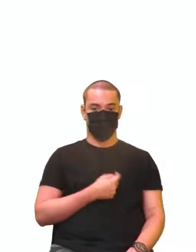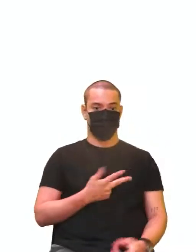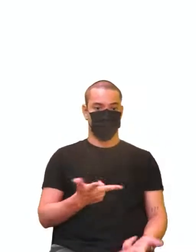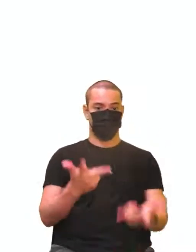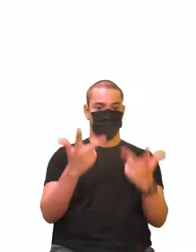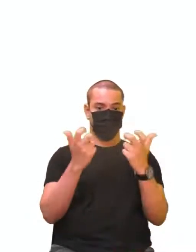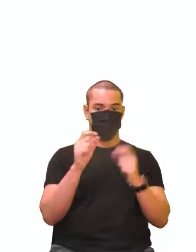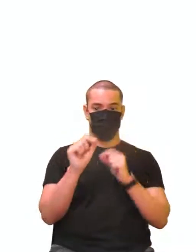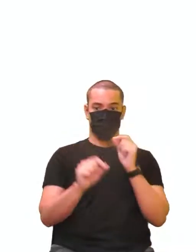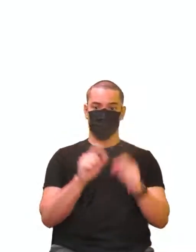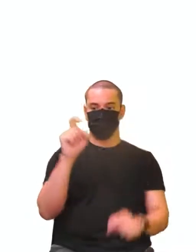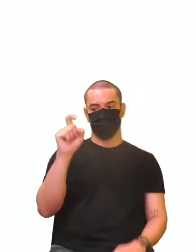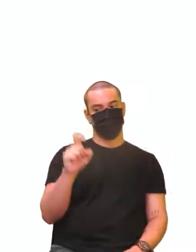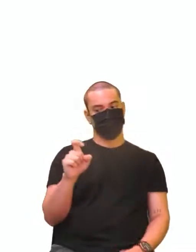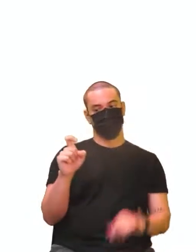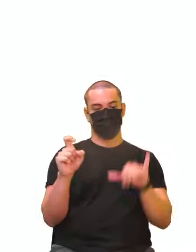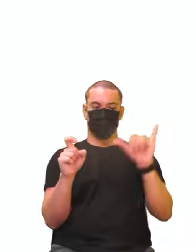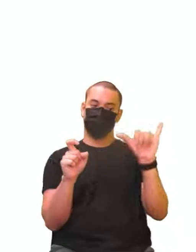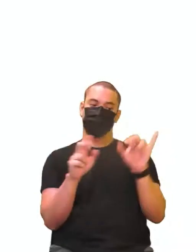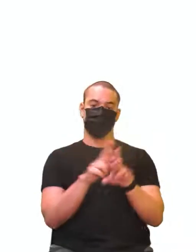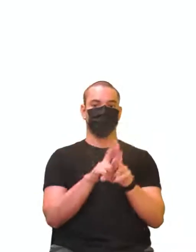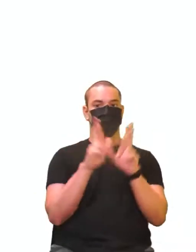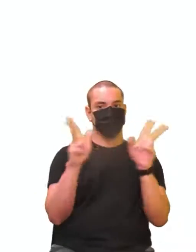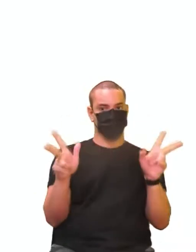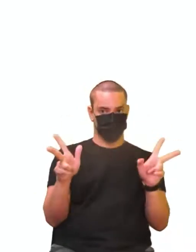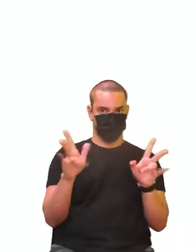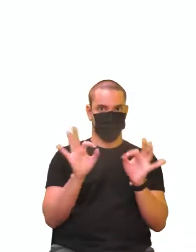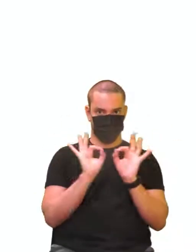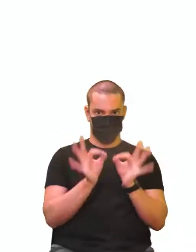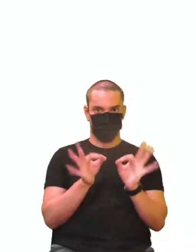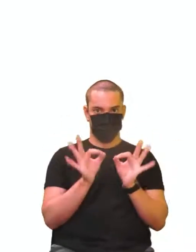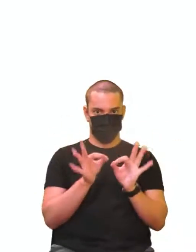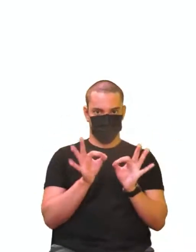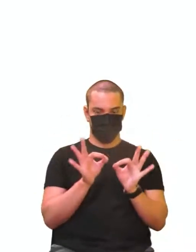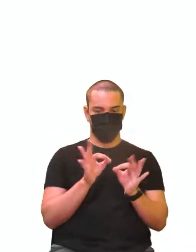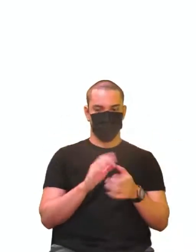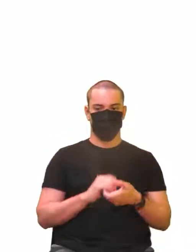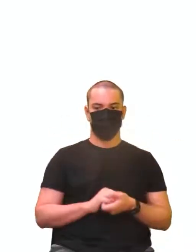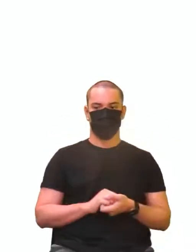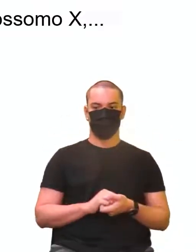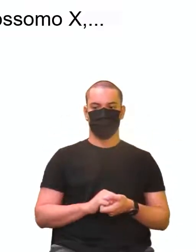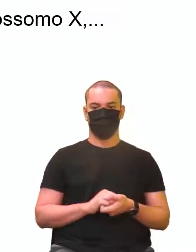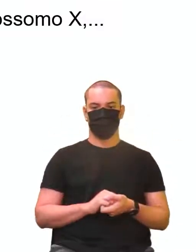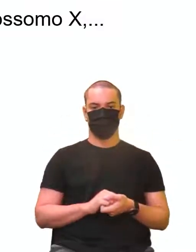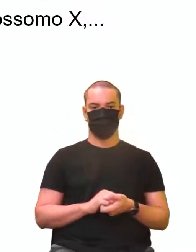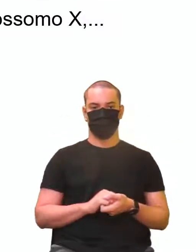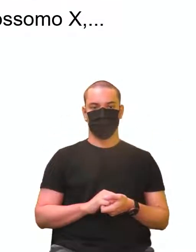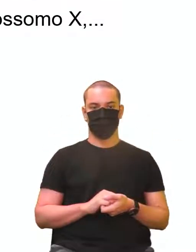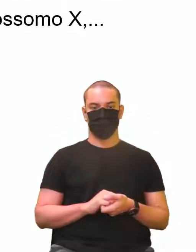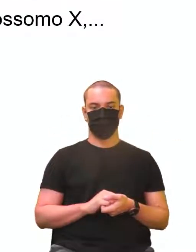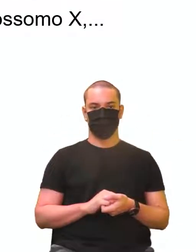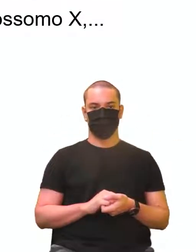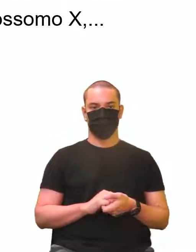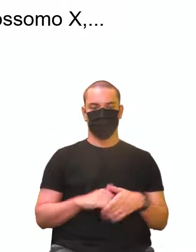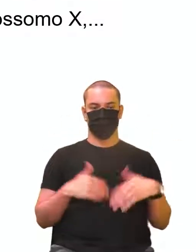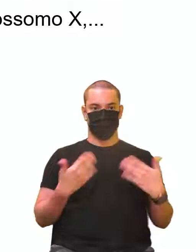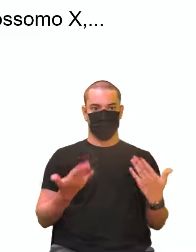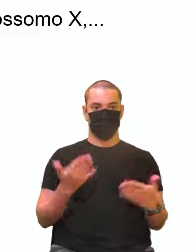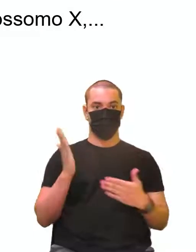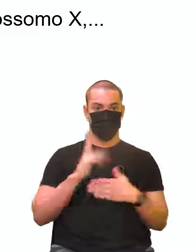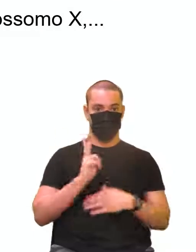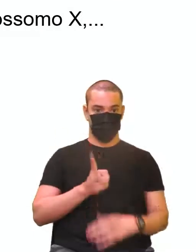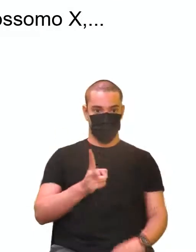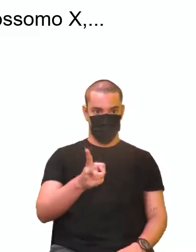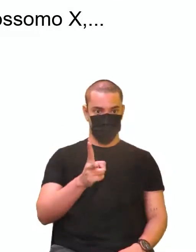percebe que o X não é tão igual ao Y, né? Bem diferente em tamanho, né? Vamos seguindo? Então, olha só,